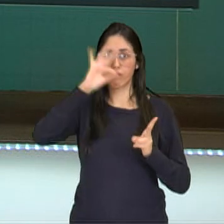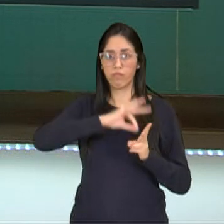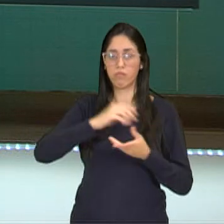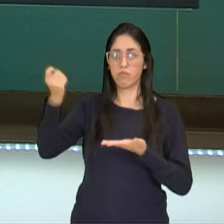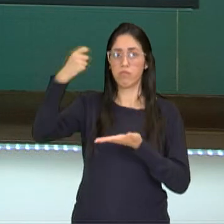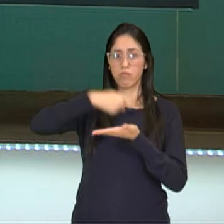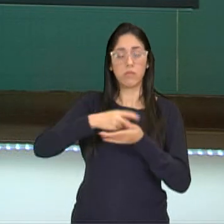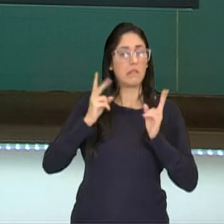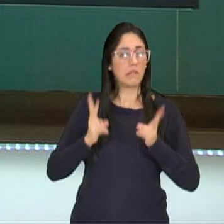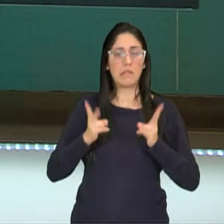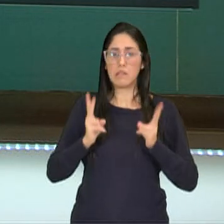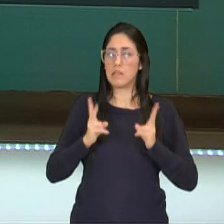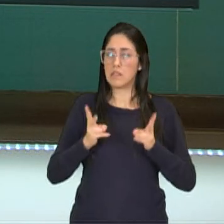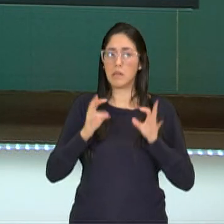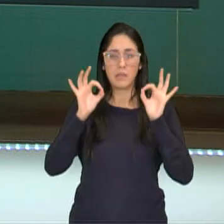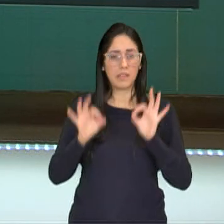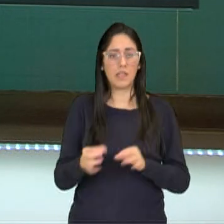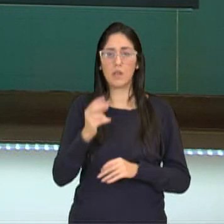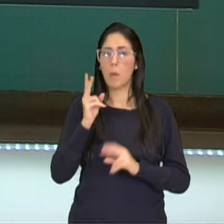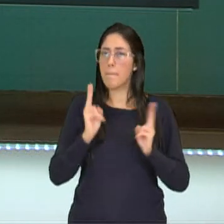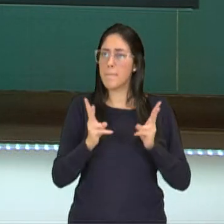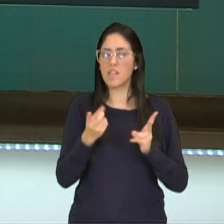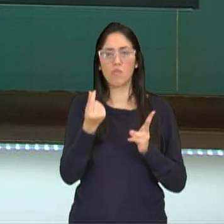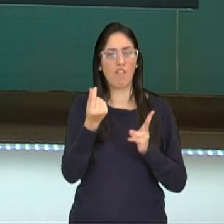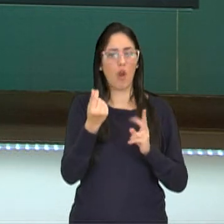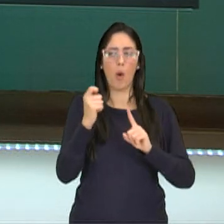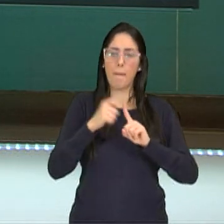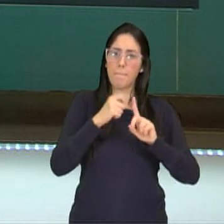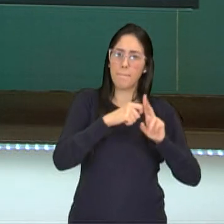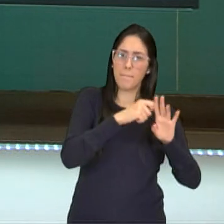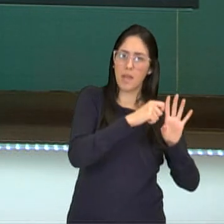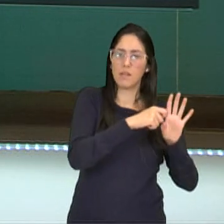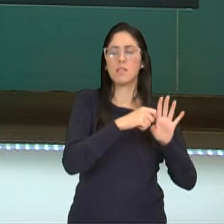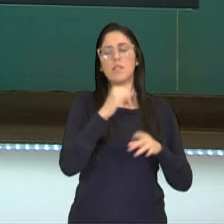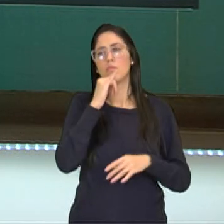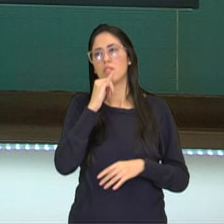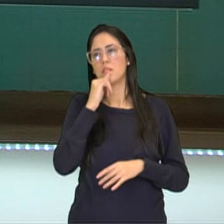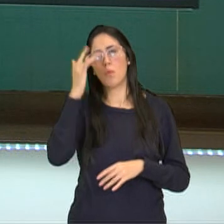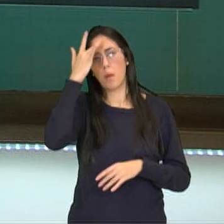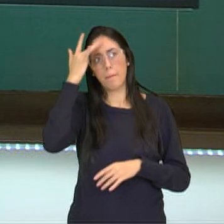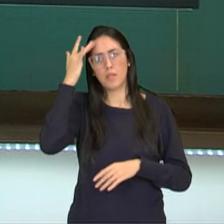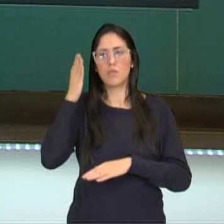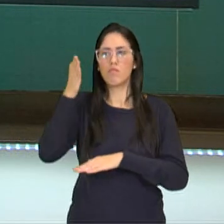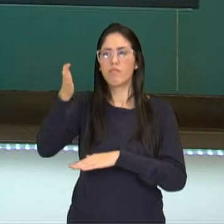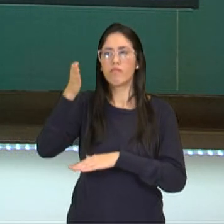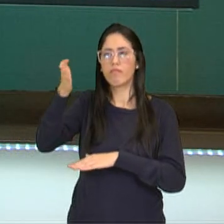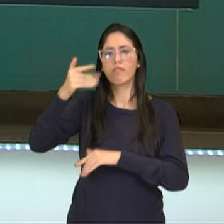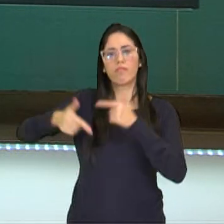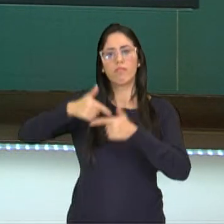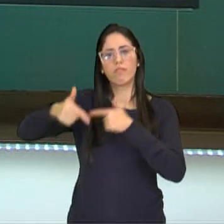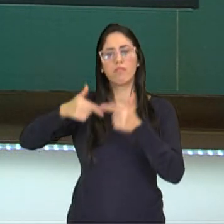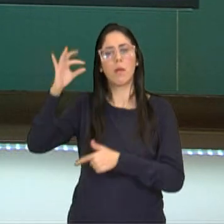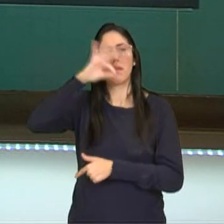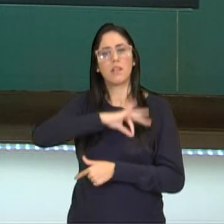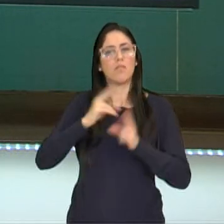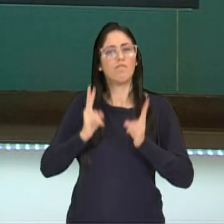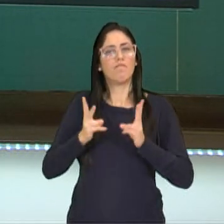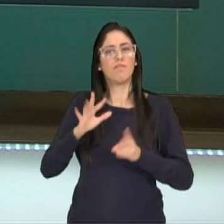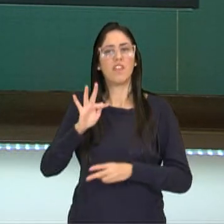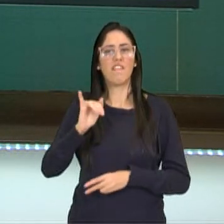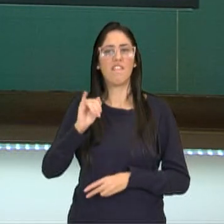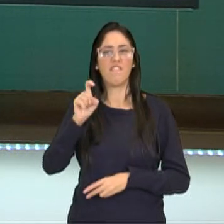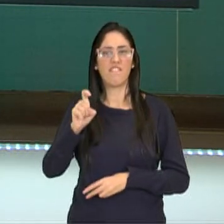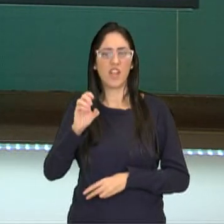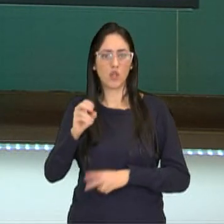recebe a mesma quantidade todo mês. Por exemplo, uma pessoa assalariada recebe um salário fixo todo mês. A pessoa